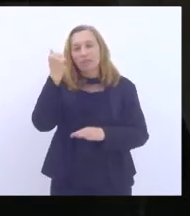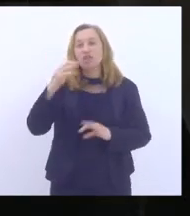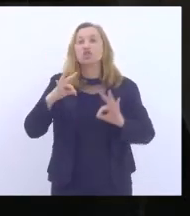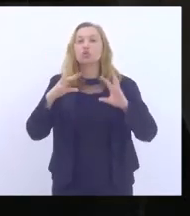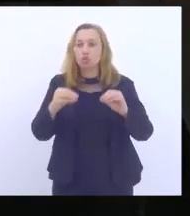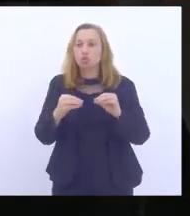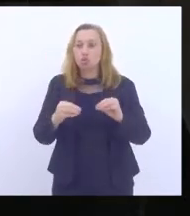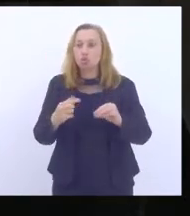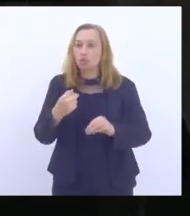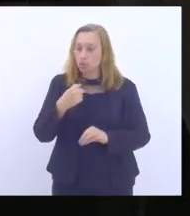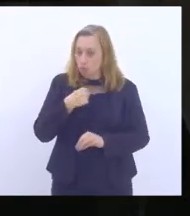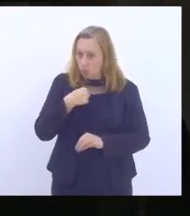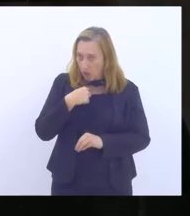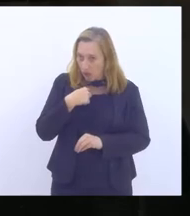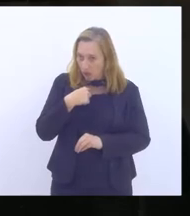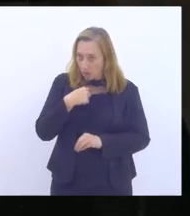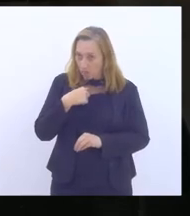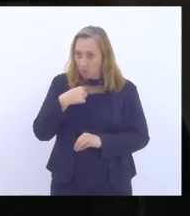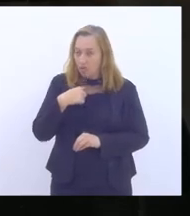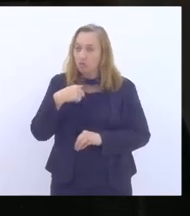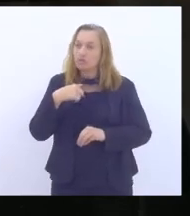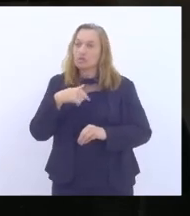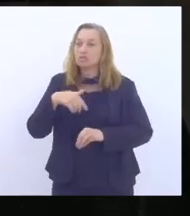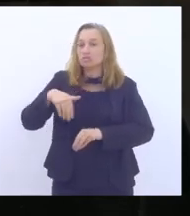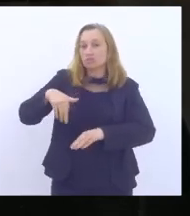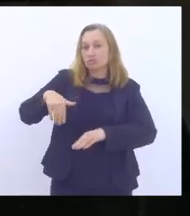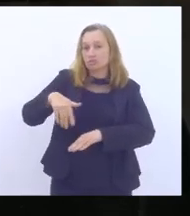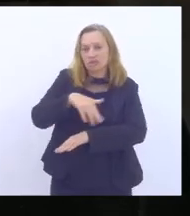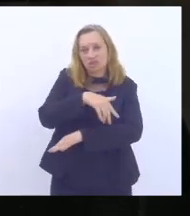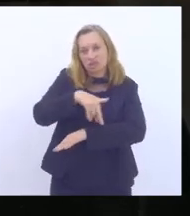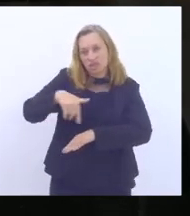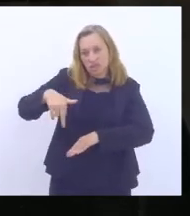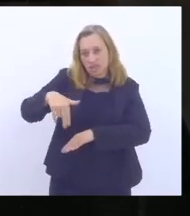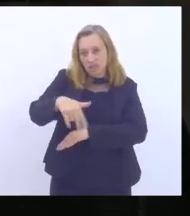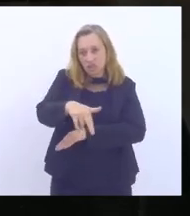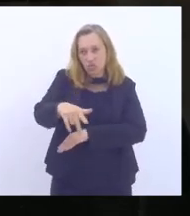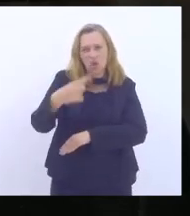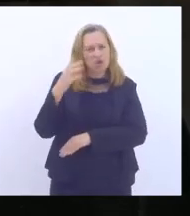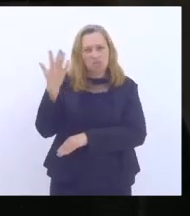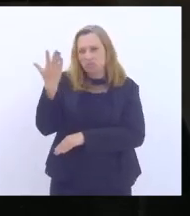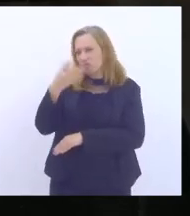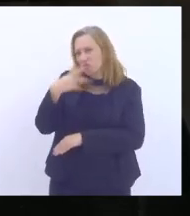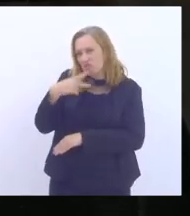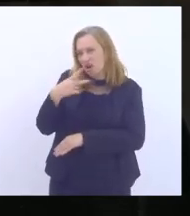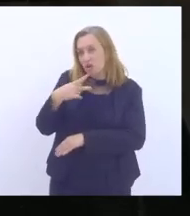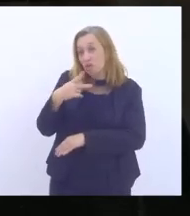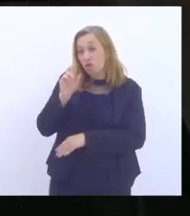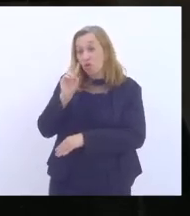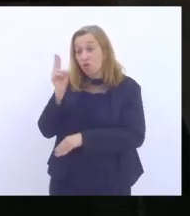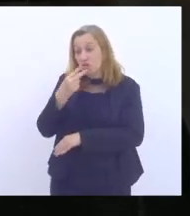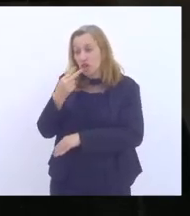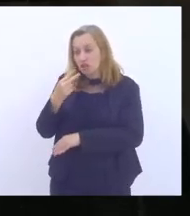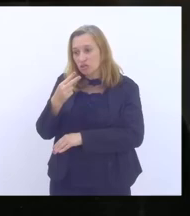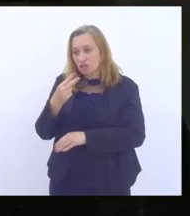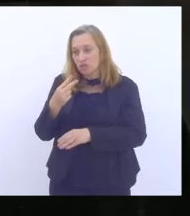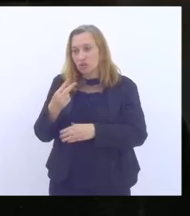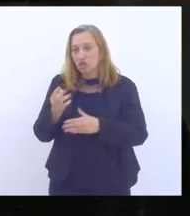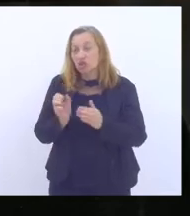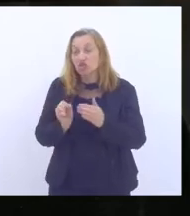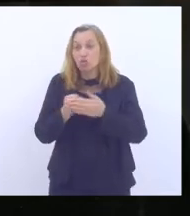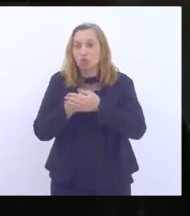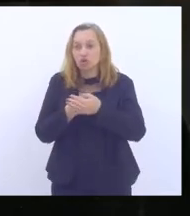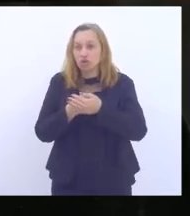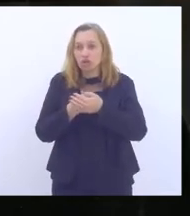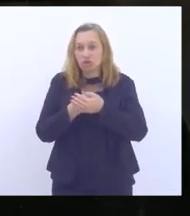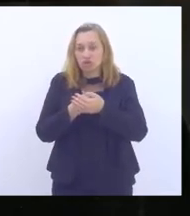quando eu caminho pelas ruas Eu não falo as coisas que eu vejo nos Bastidores Mas a partir de agora